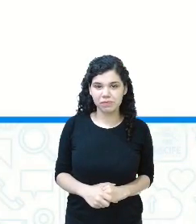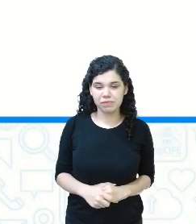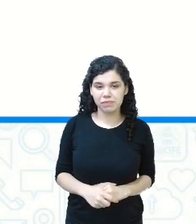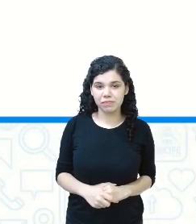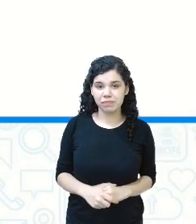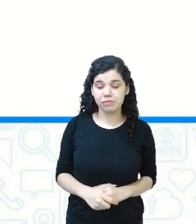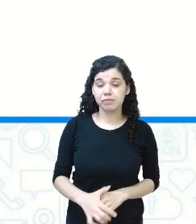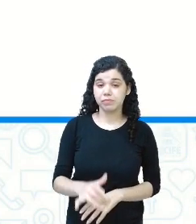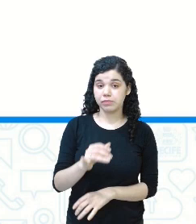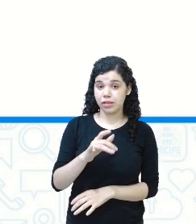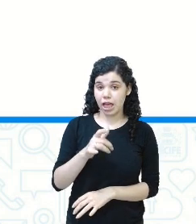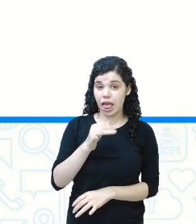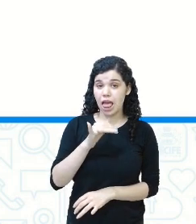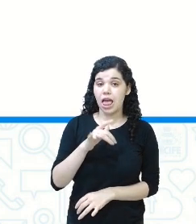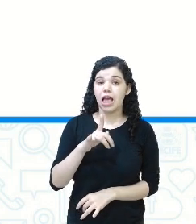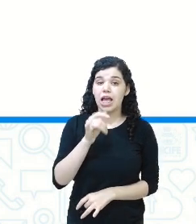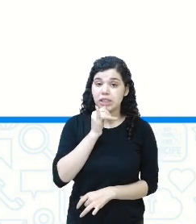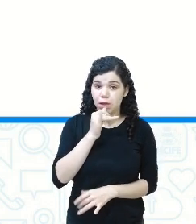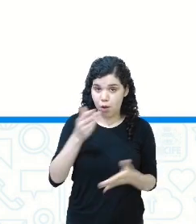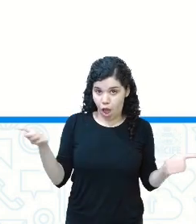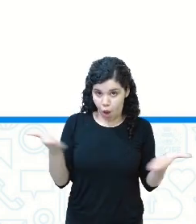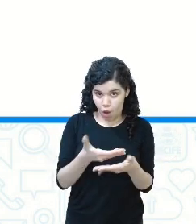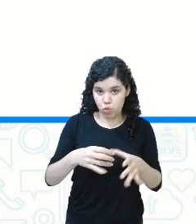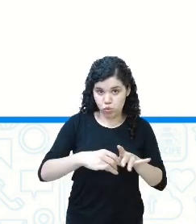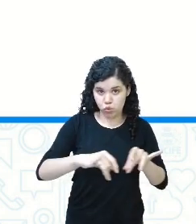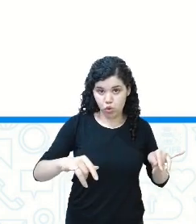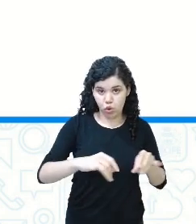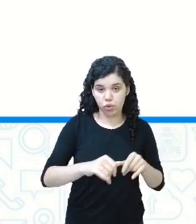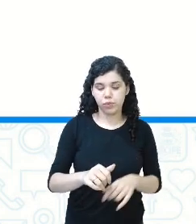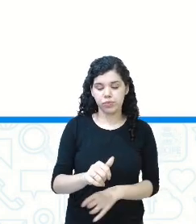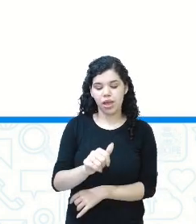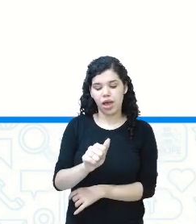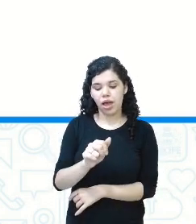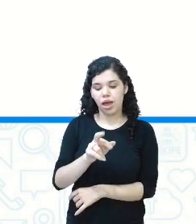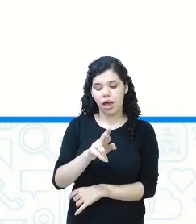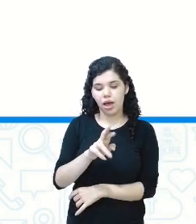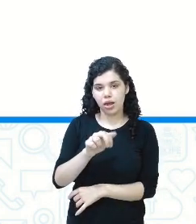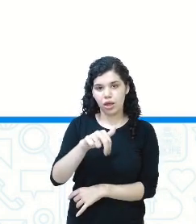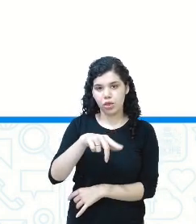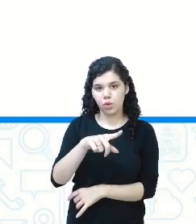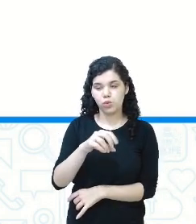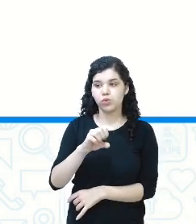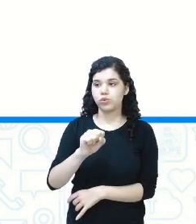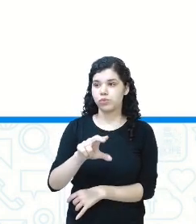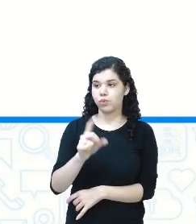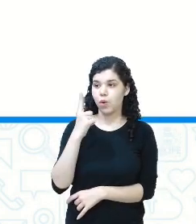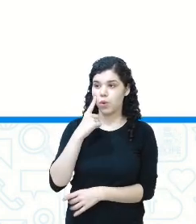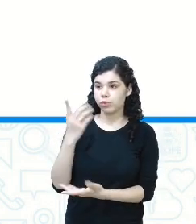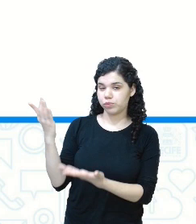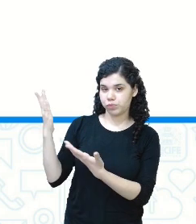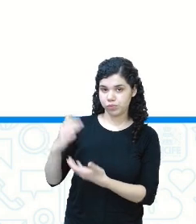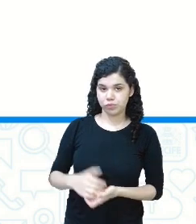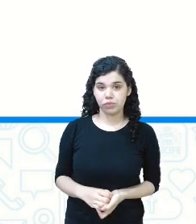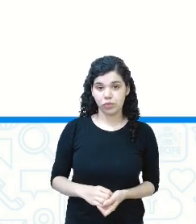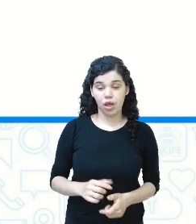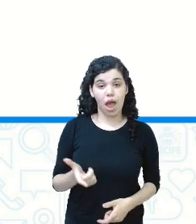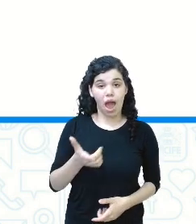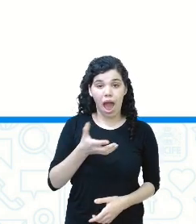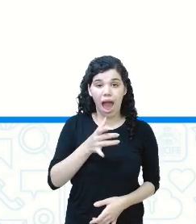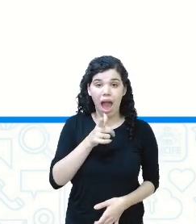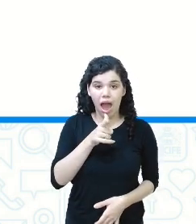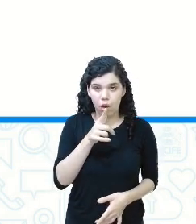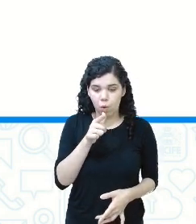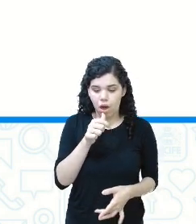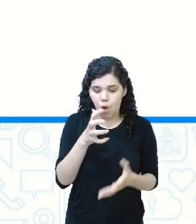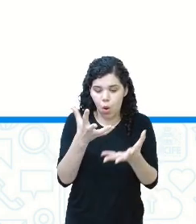A gente tem aqui um exemplo de solo, que é o solo arenoso. Isso mesmo. Ele absorve muita